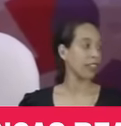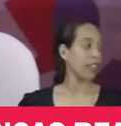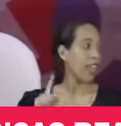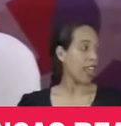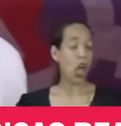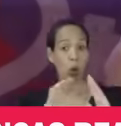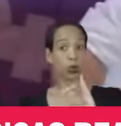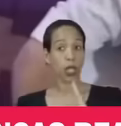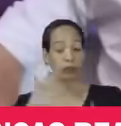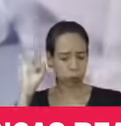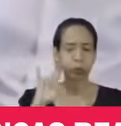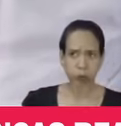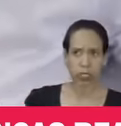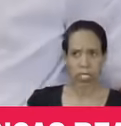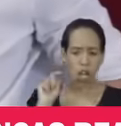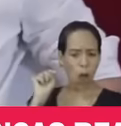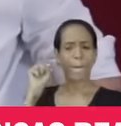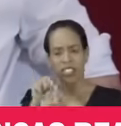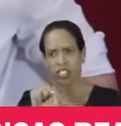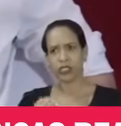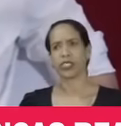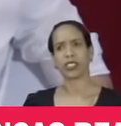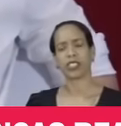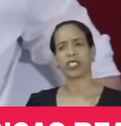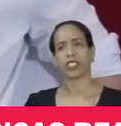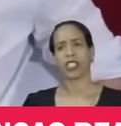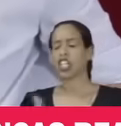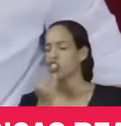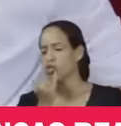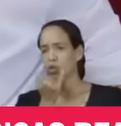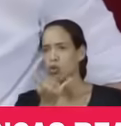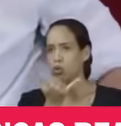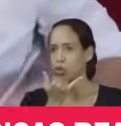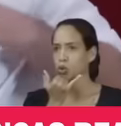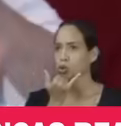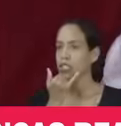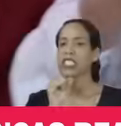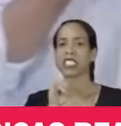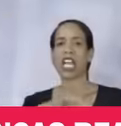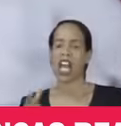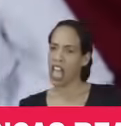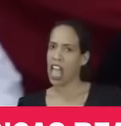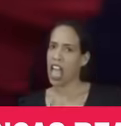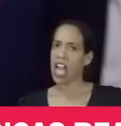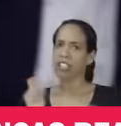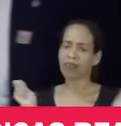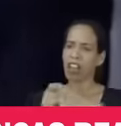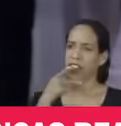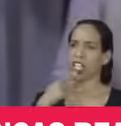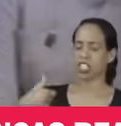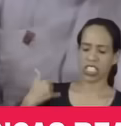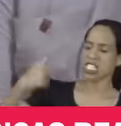Este é um dado concreto e objetivo. Que me perdoe. Quem tiver raiva de mim pode falar. Eu já